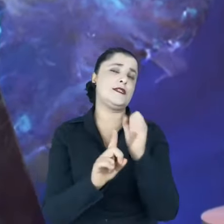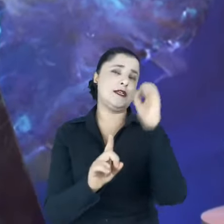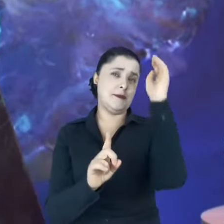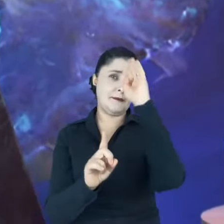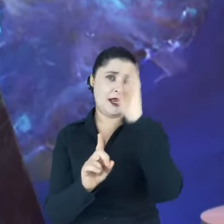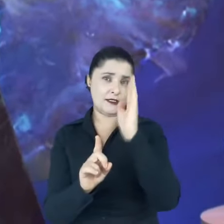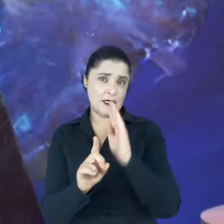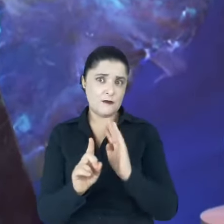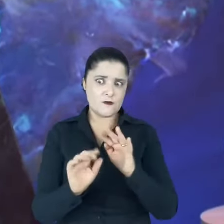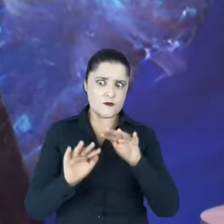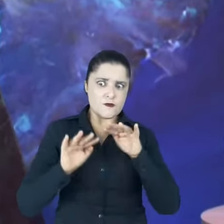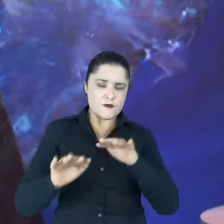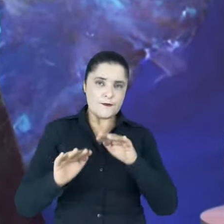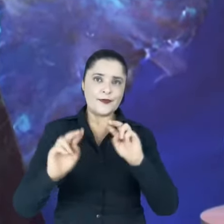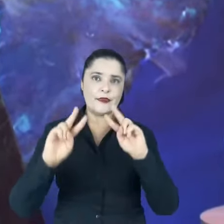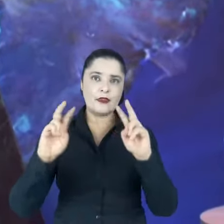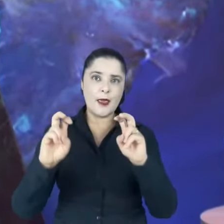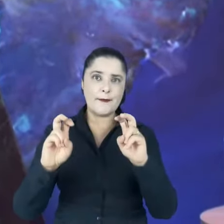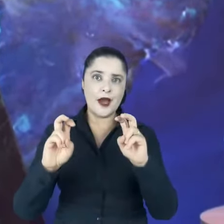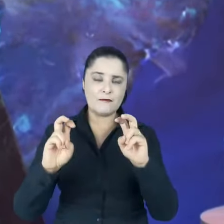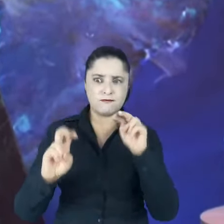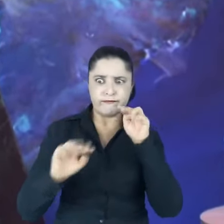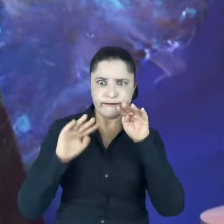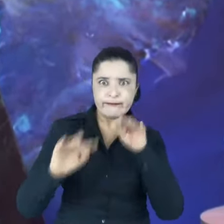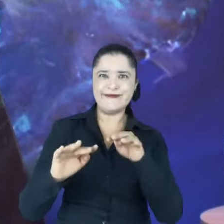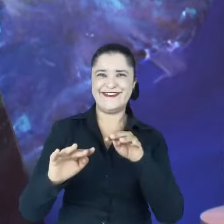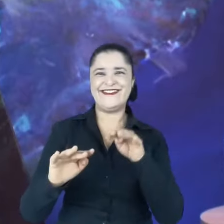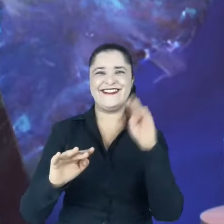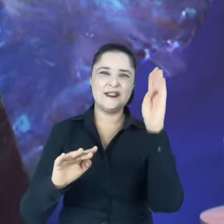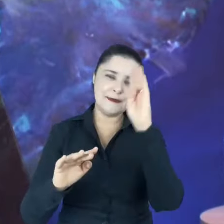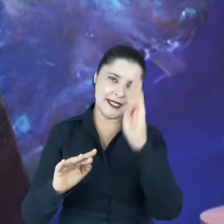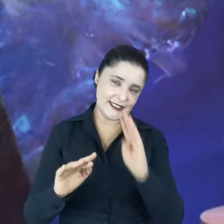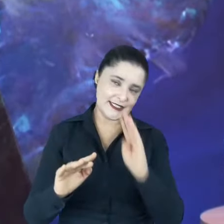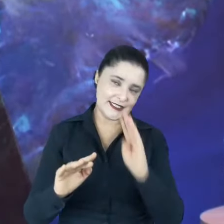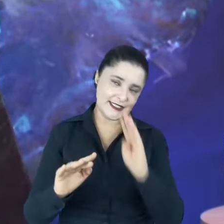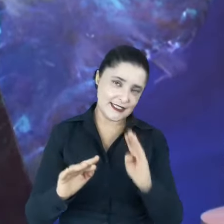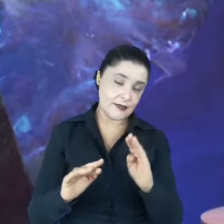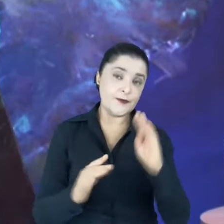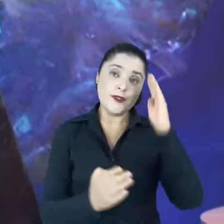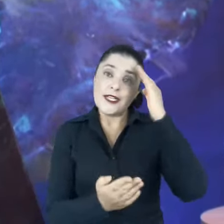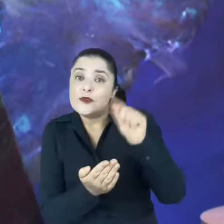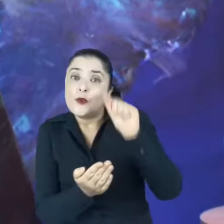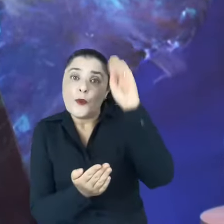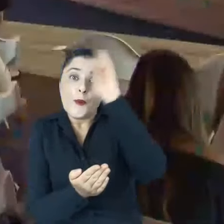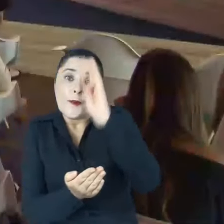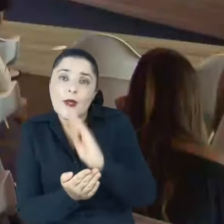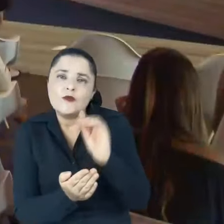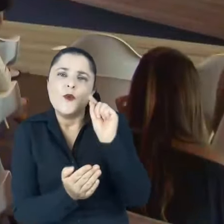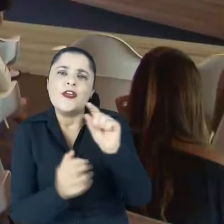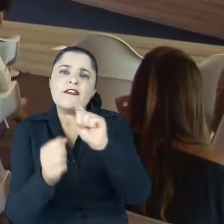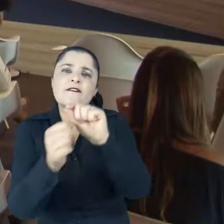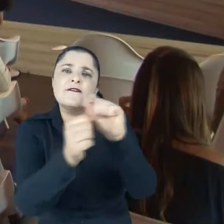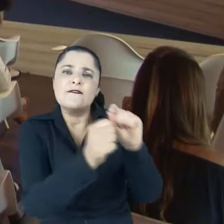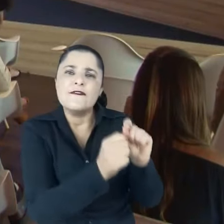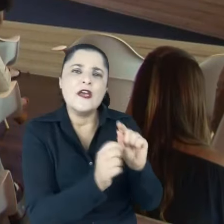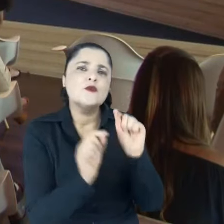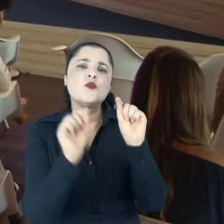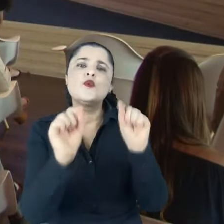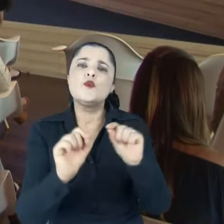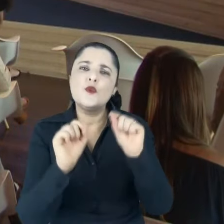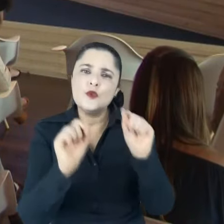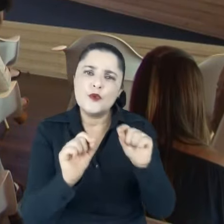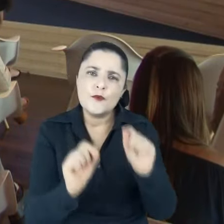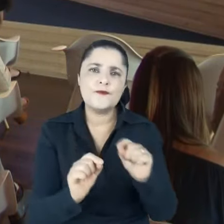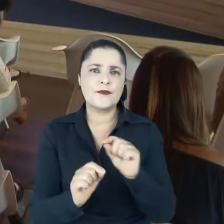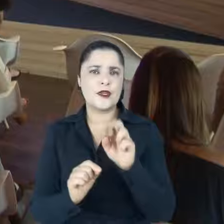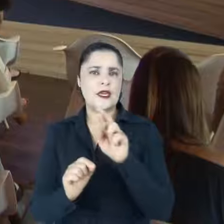tema. A gente acredita no Brasil que fez a Rio 92.